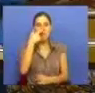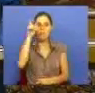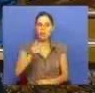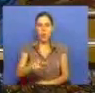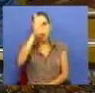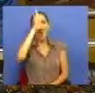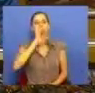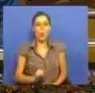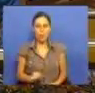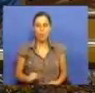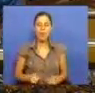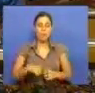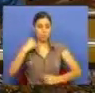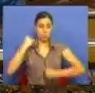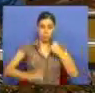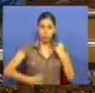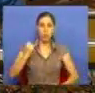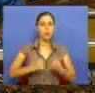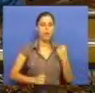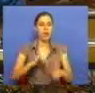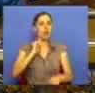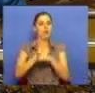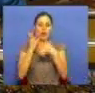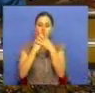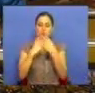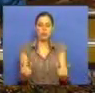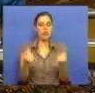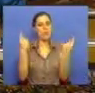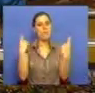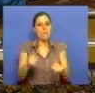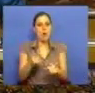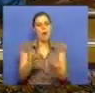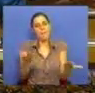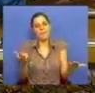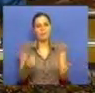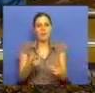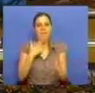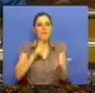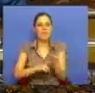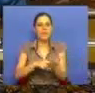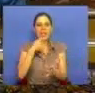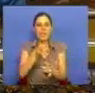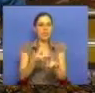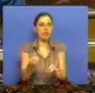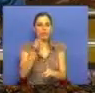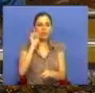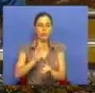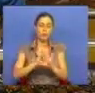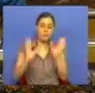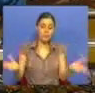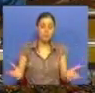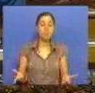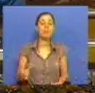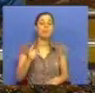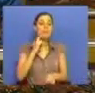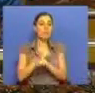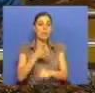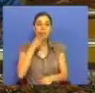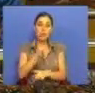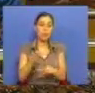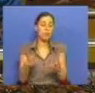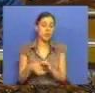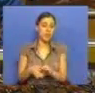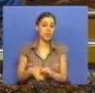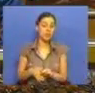que, acossado pelo protesto, não tem outra solução que não seja recorrer à inverdade. Eu queria ainda dizer sobre